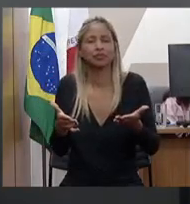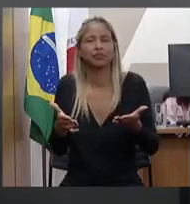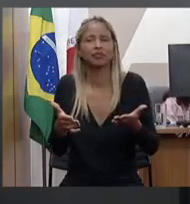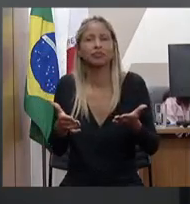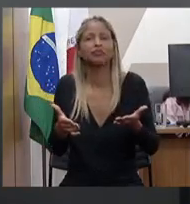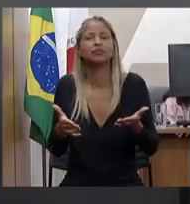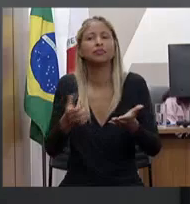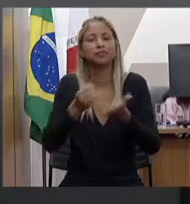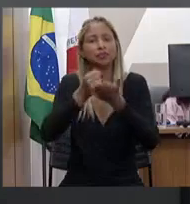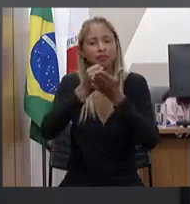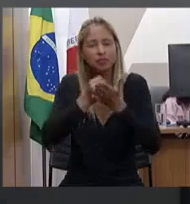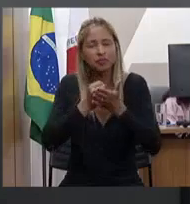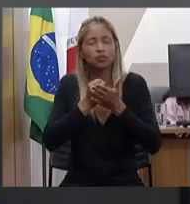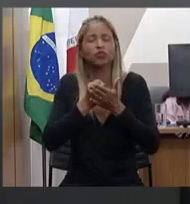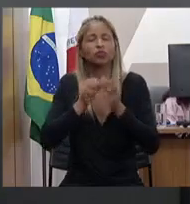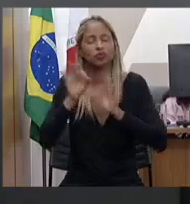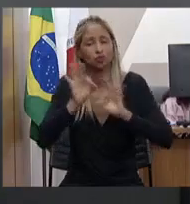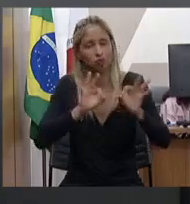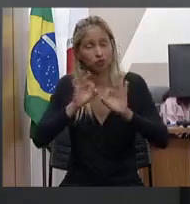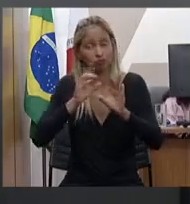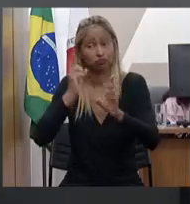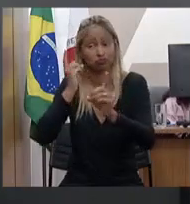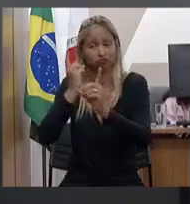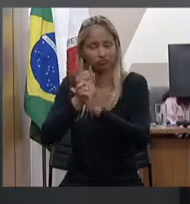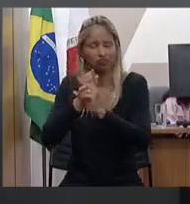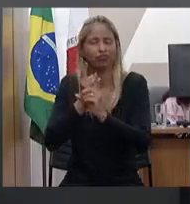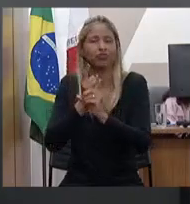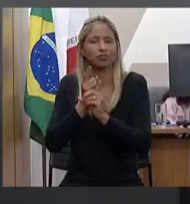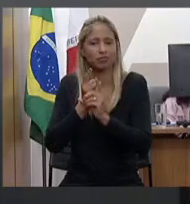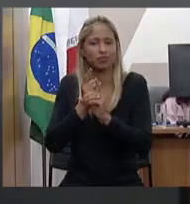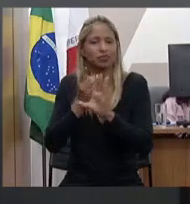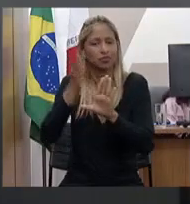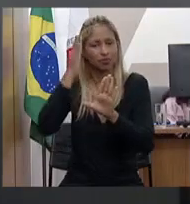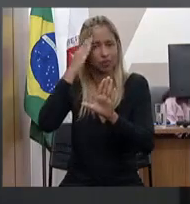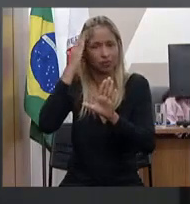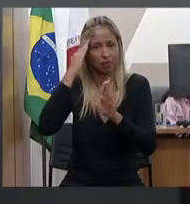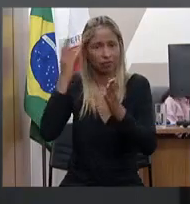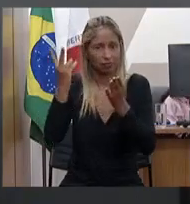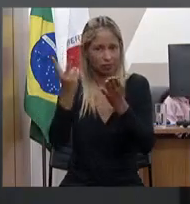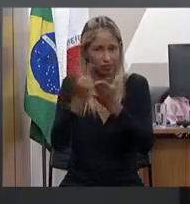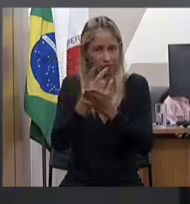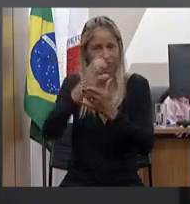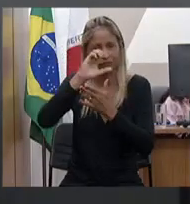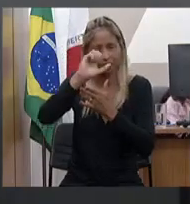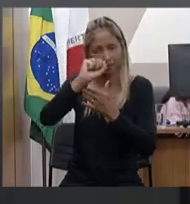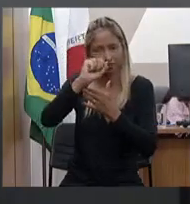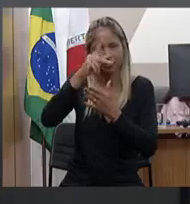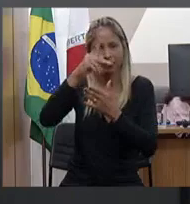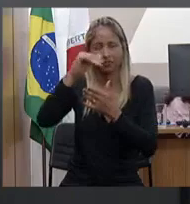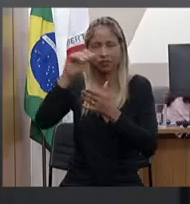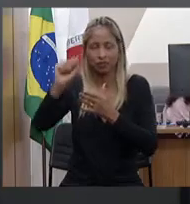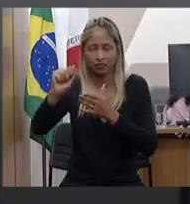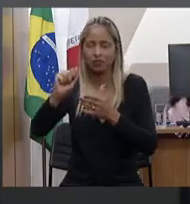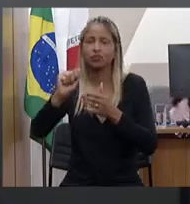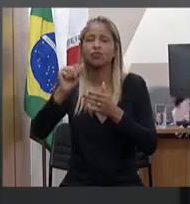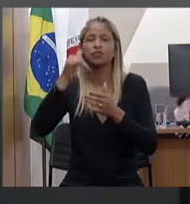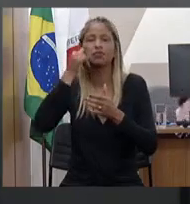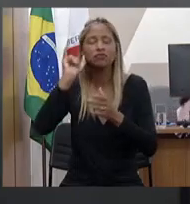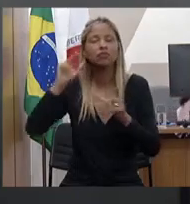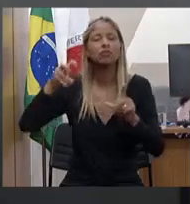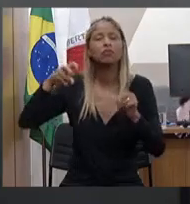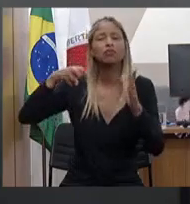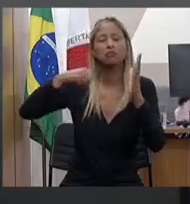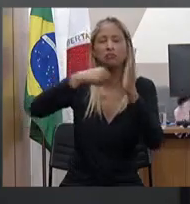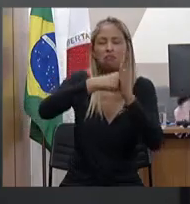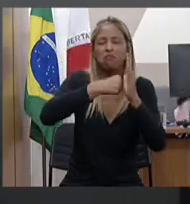ajudar a conduzir e organizar esse encontro porque entendo que através da CIPA da comissão interna de prevenção de acidente